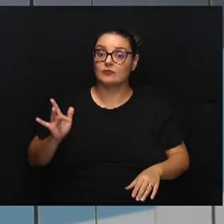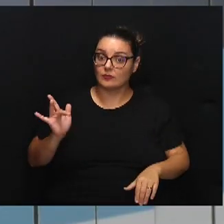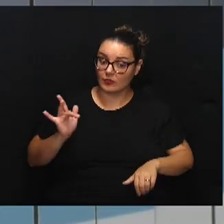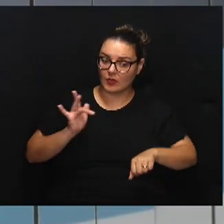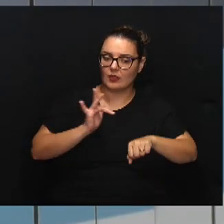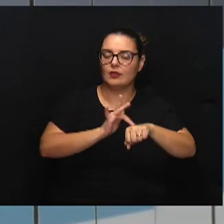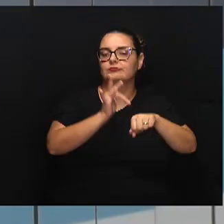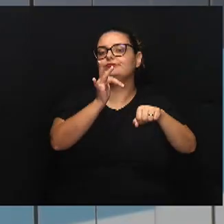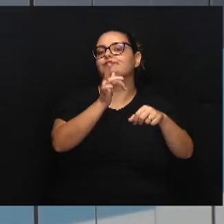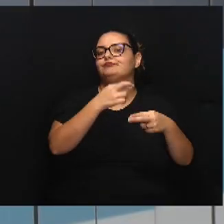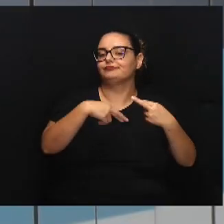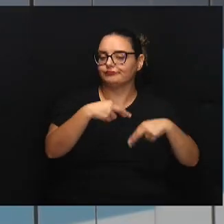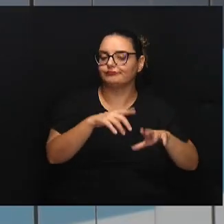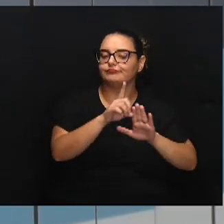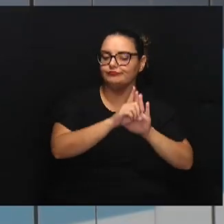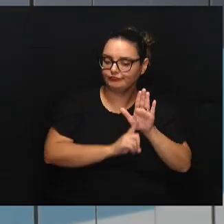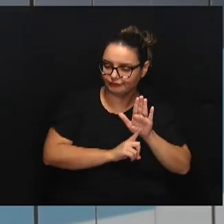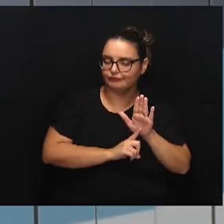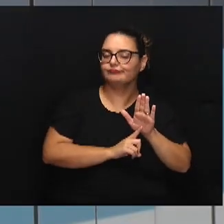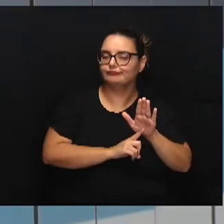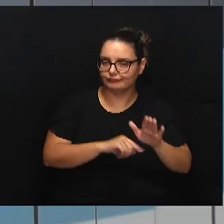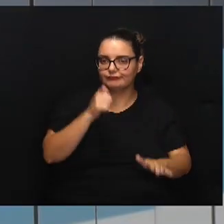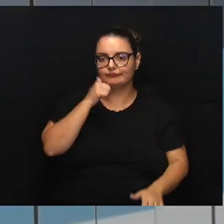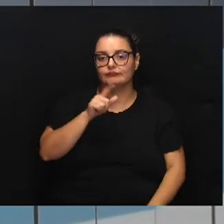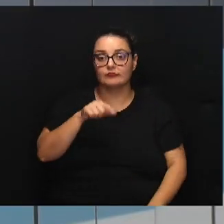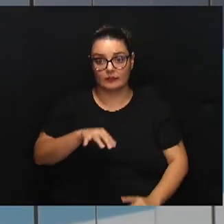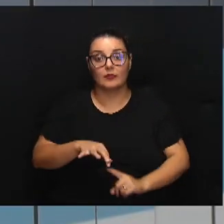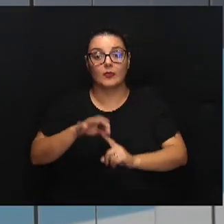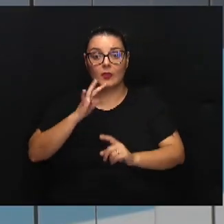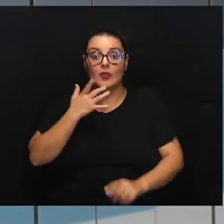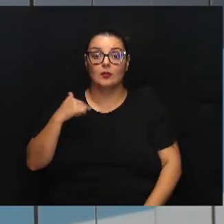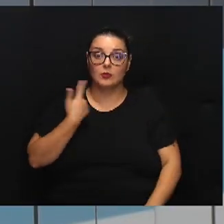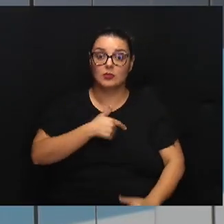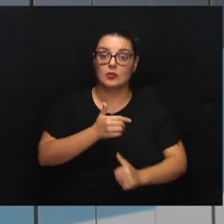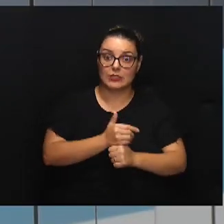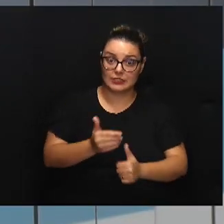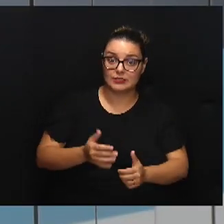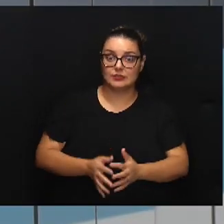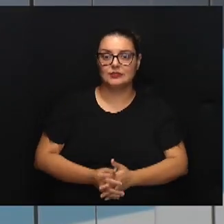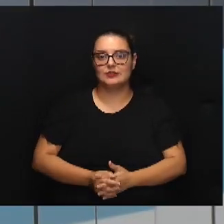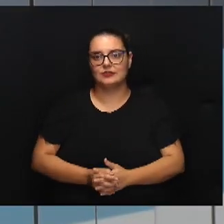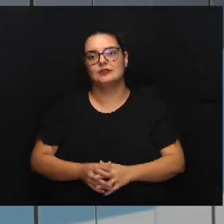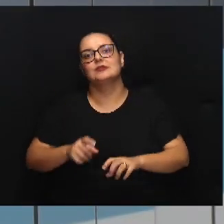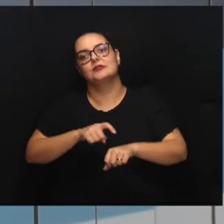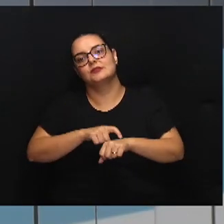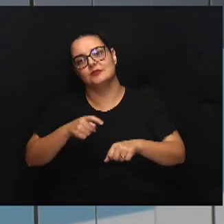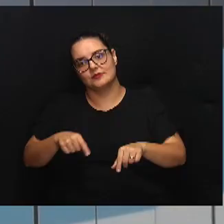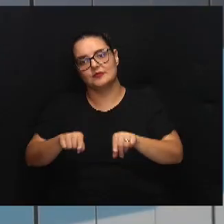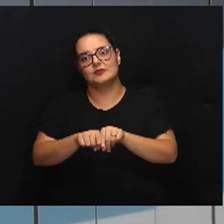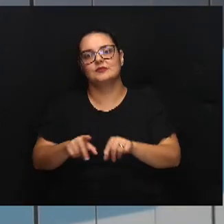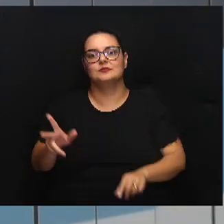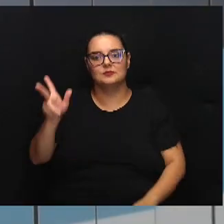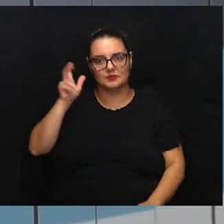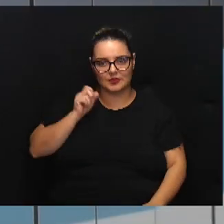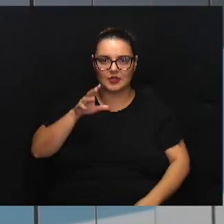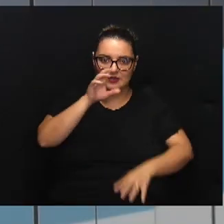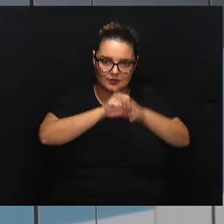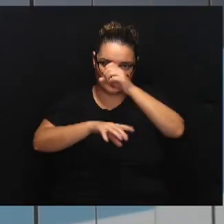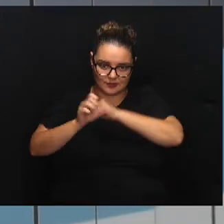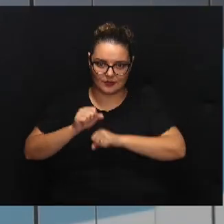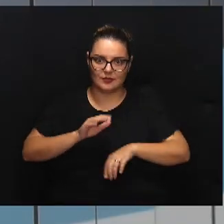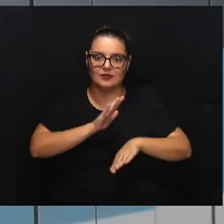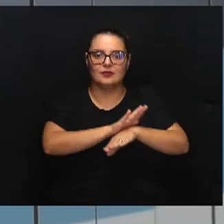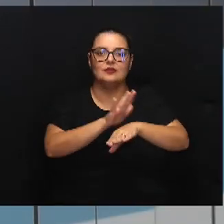a questão dos direitos das mulheres, e essa é uma prioridade para o nosso mandato. Então, esse momento que a gente também vem para ouvir, para aprender,